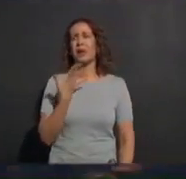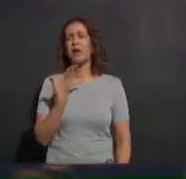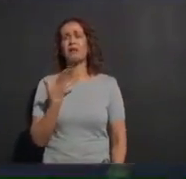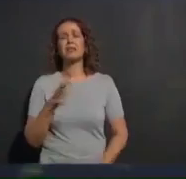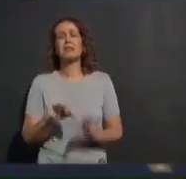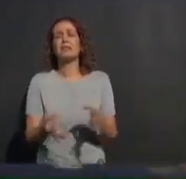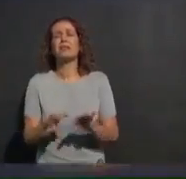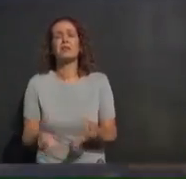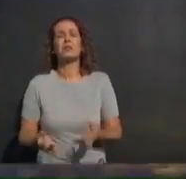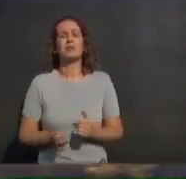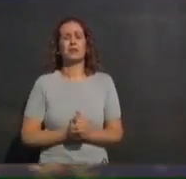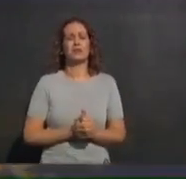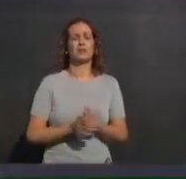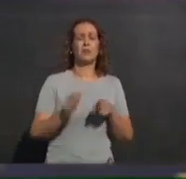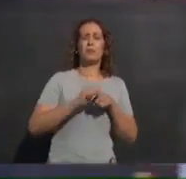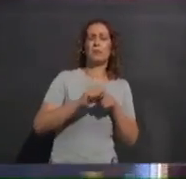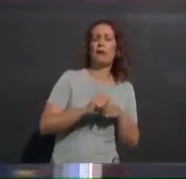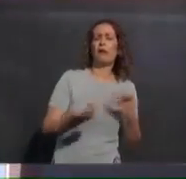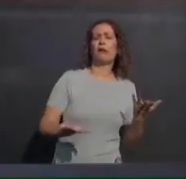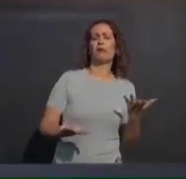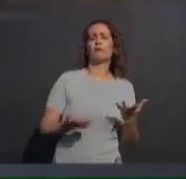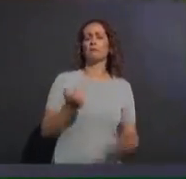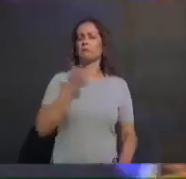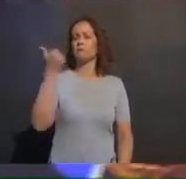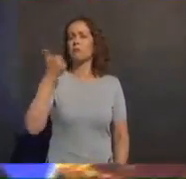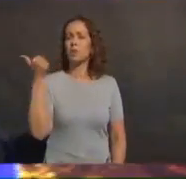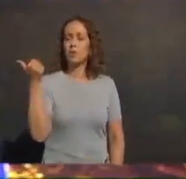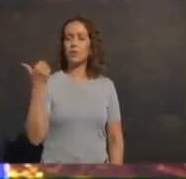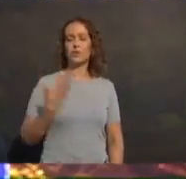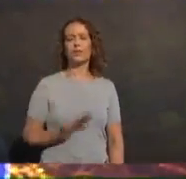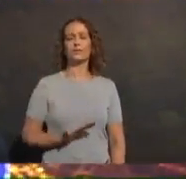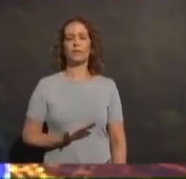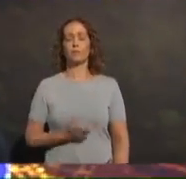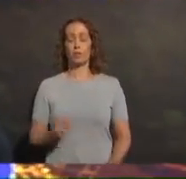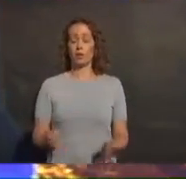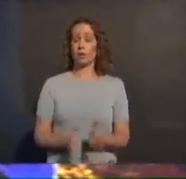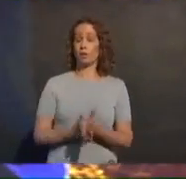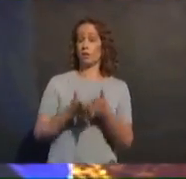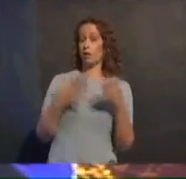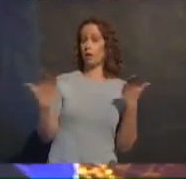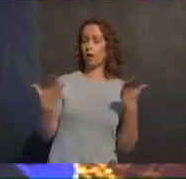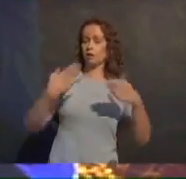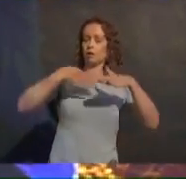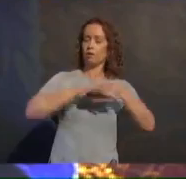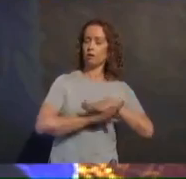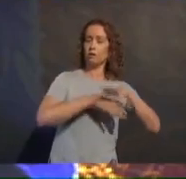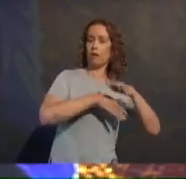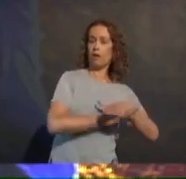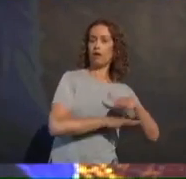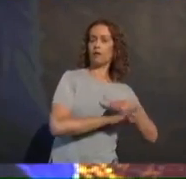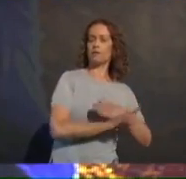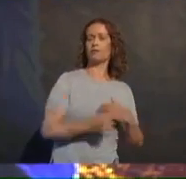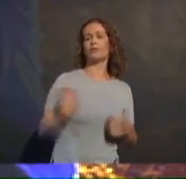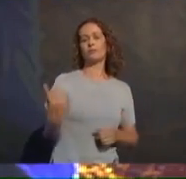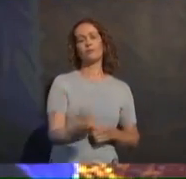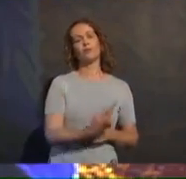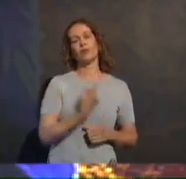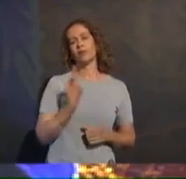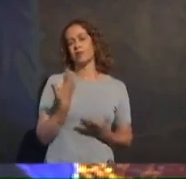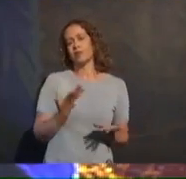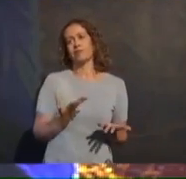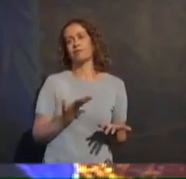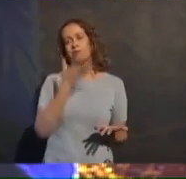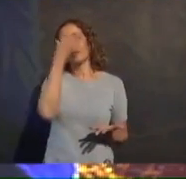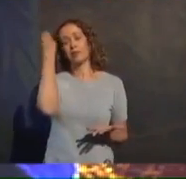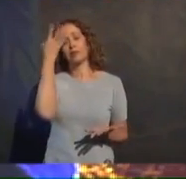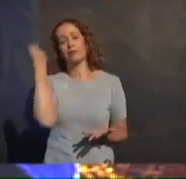carona, qualquer coisa. Tem muito milagre guardado no nosso guarda-roupa que a gente não sabe. Tem